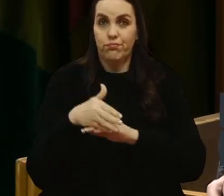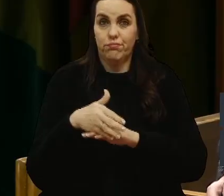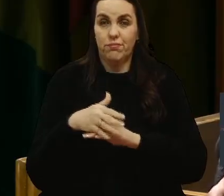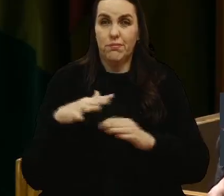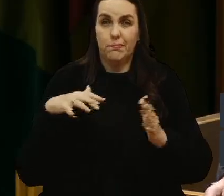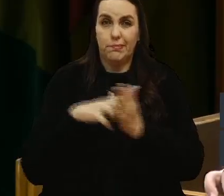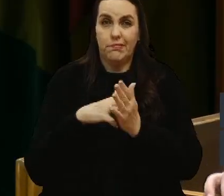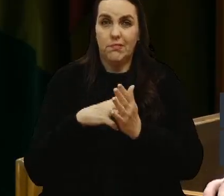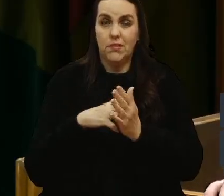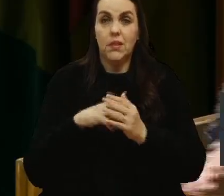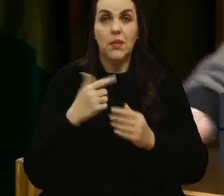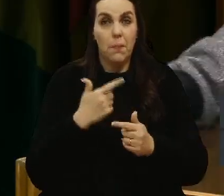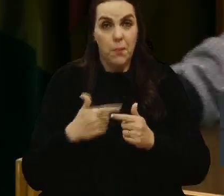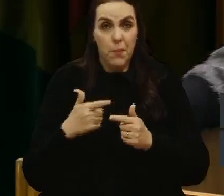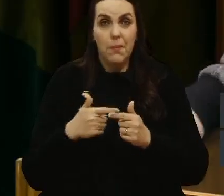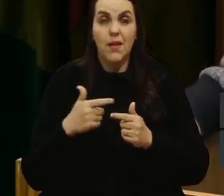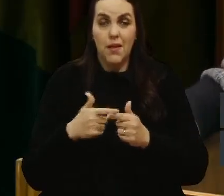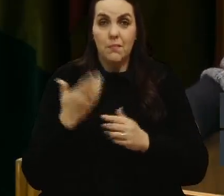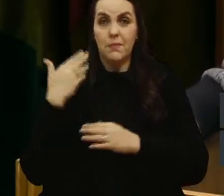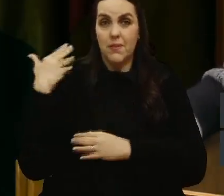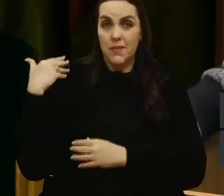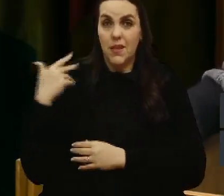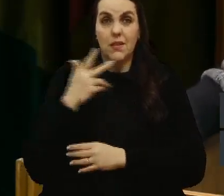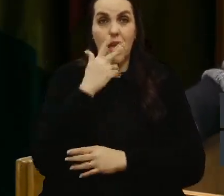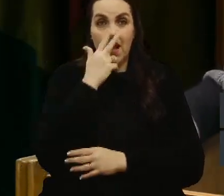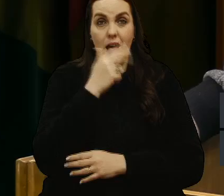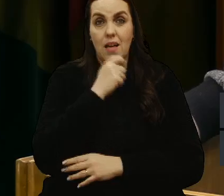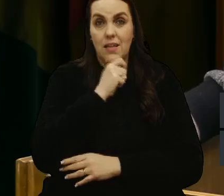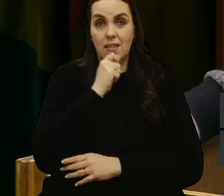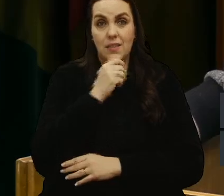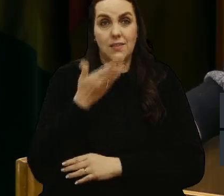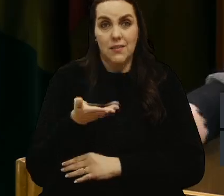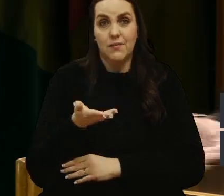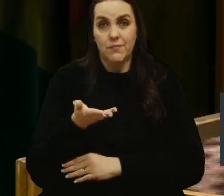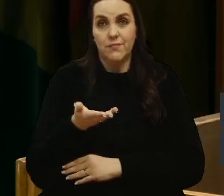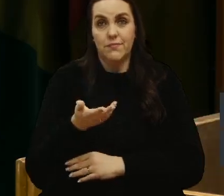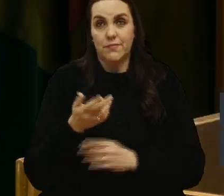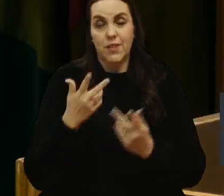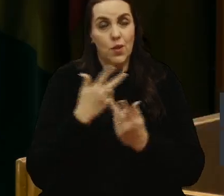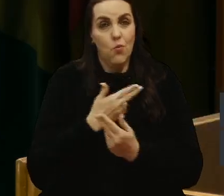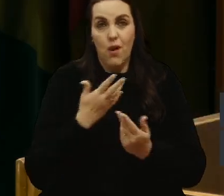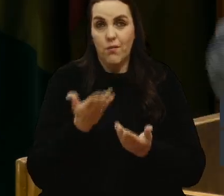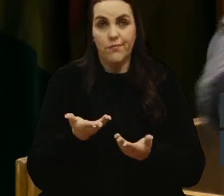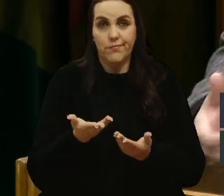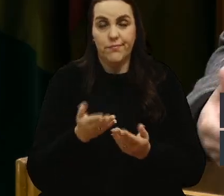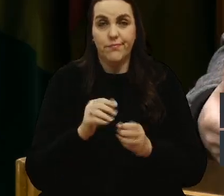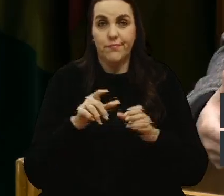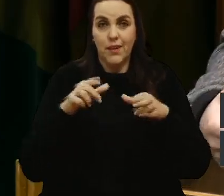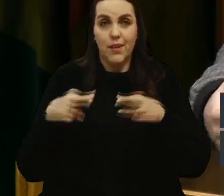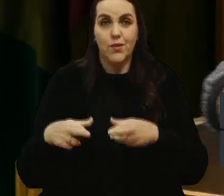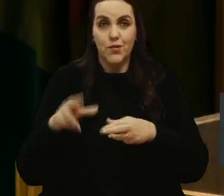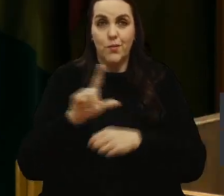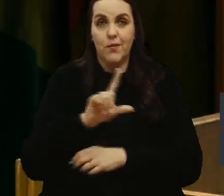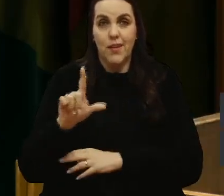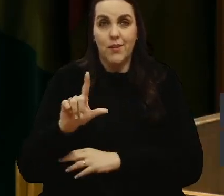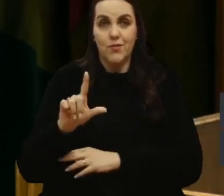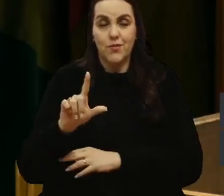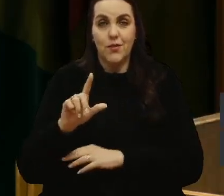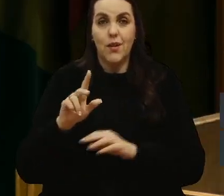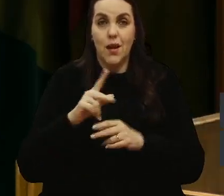ídolos e os nossos problemas ainda são os mesmos na Zona Leste. A população dobrou.